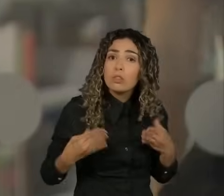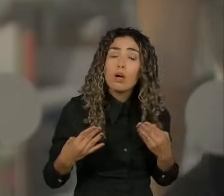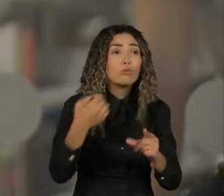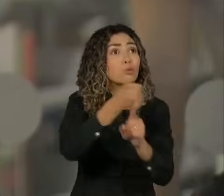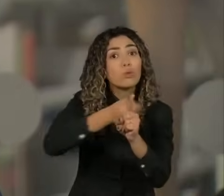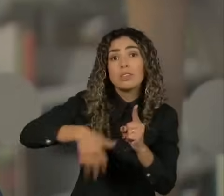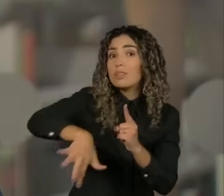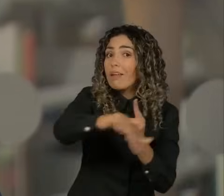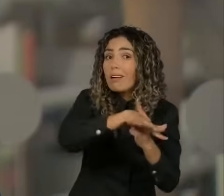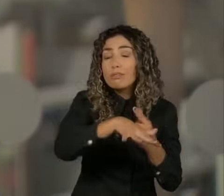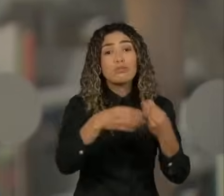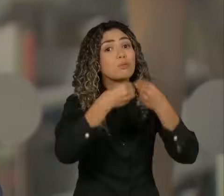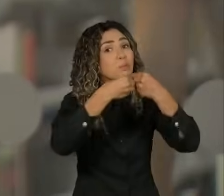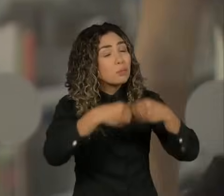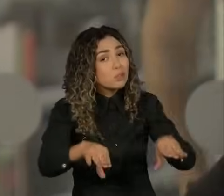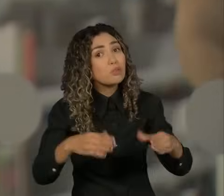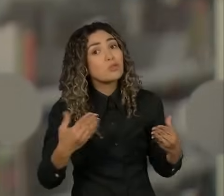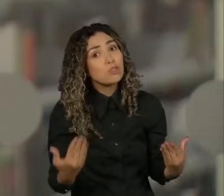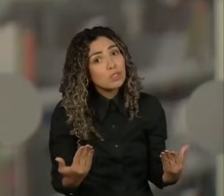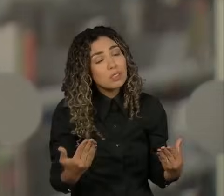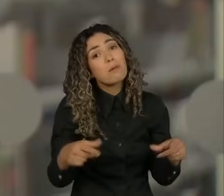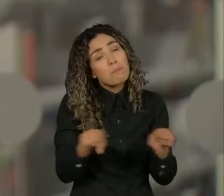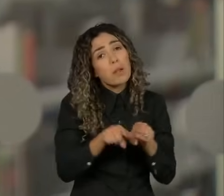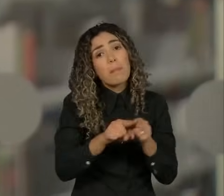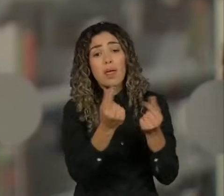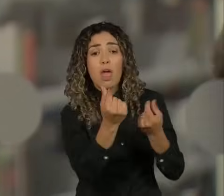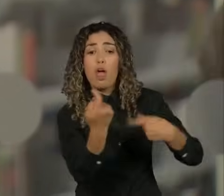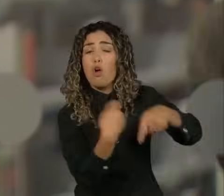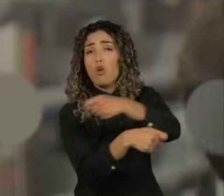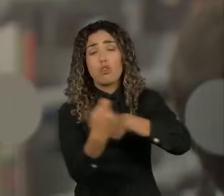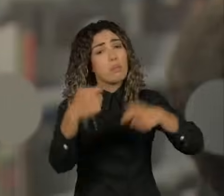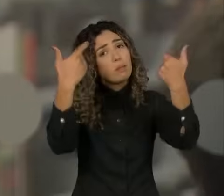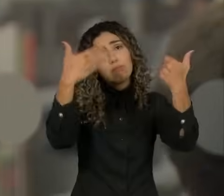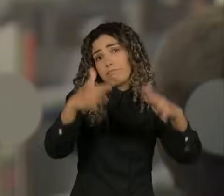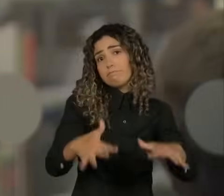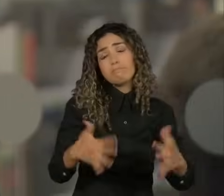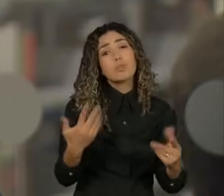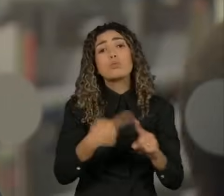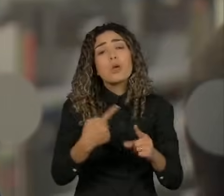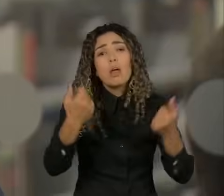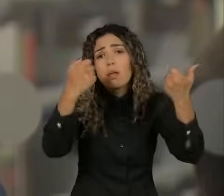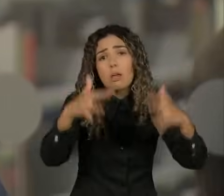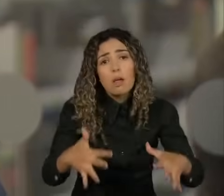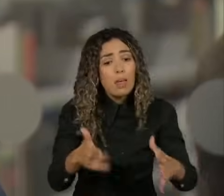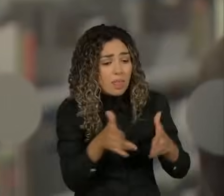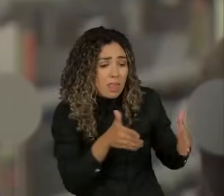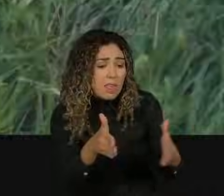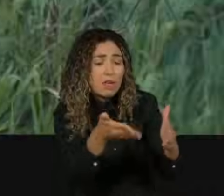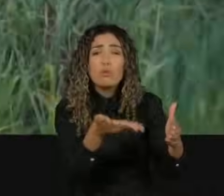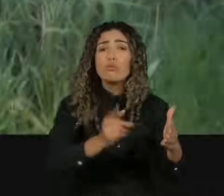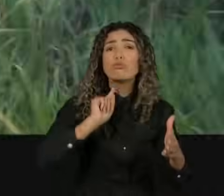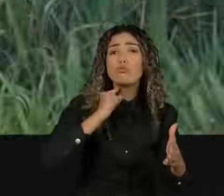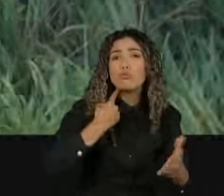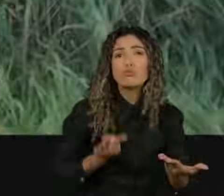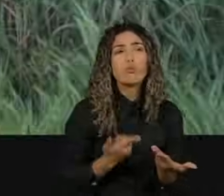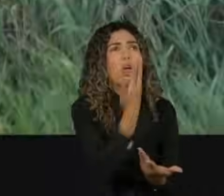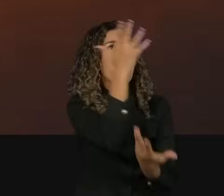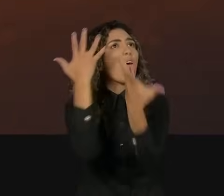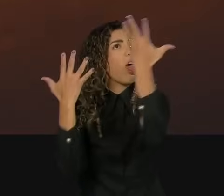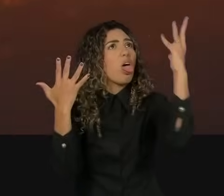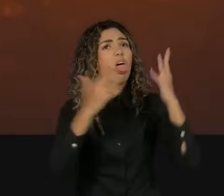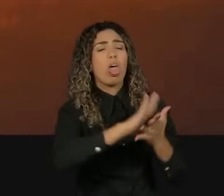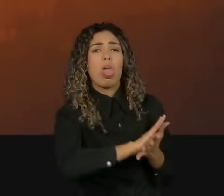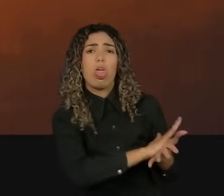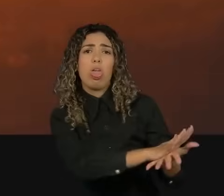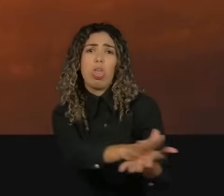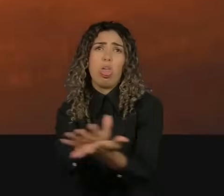né, e o próprio impacto econômico, né, porque polui os nossos rios, destrói as nossas florestas. Né. A Associação do Rio